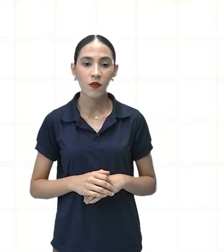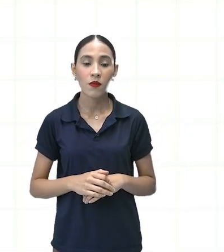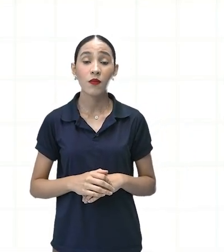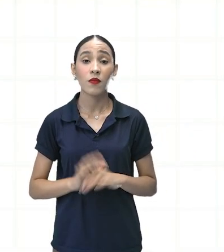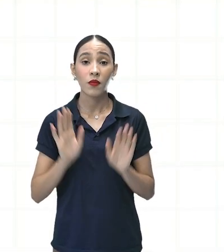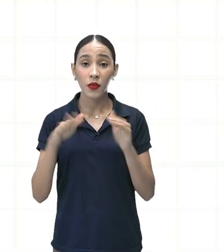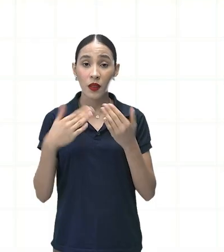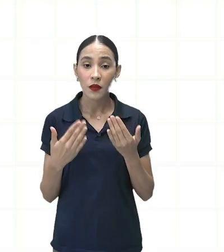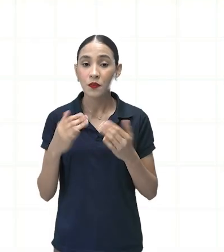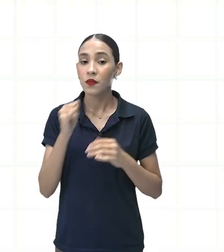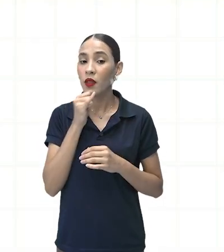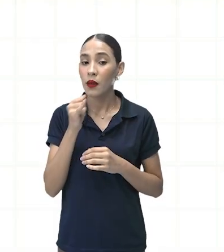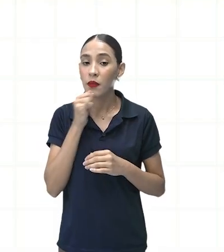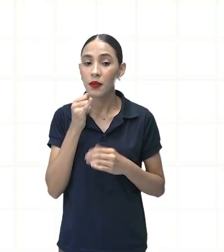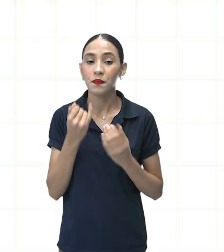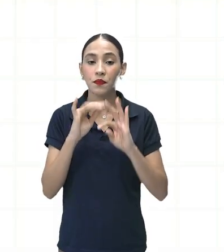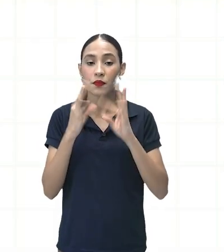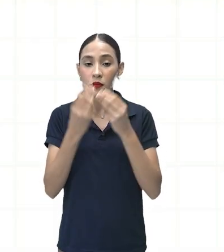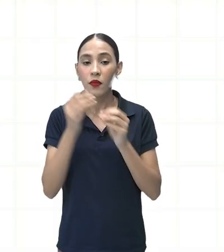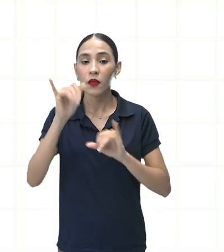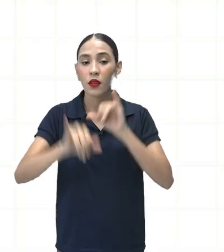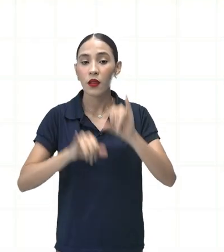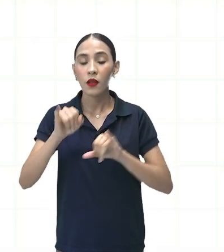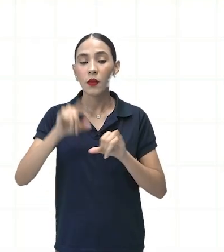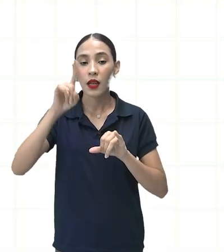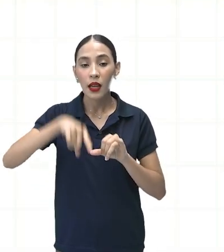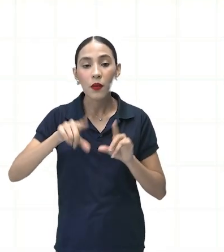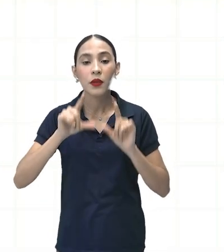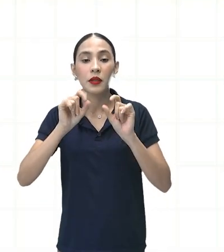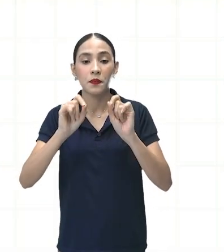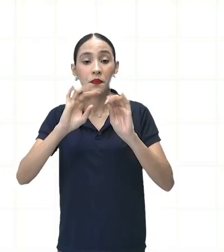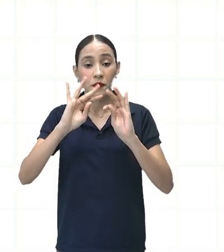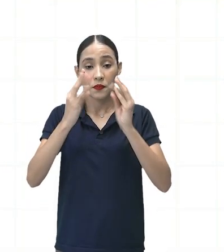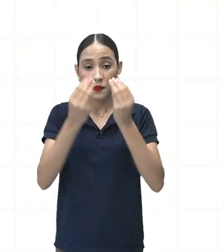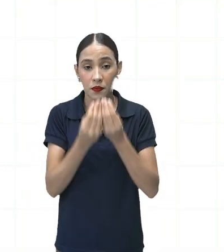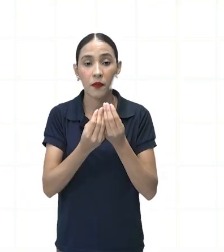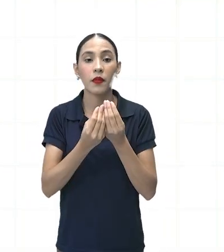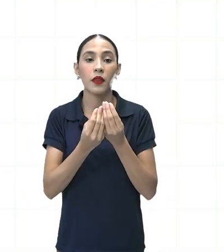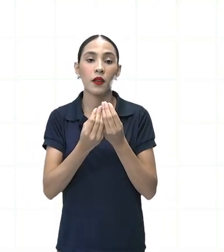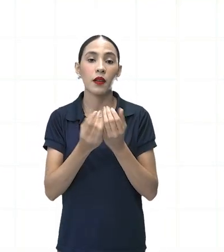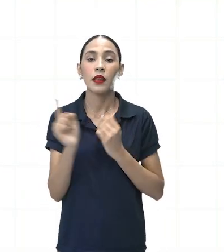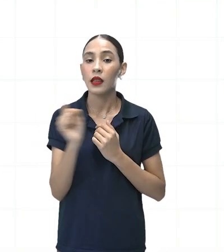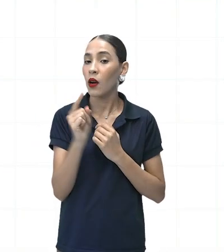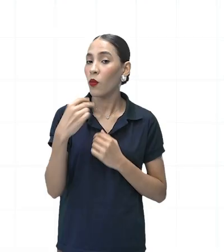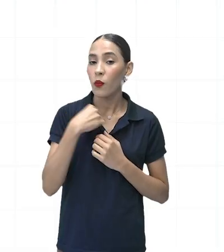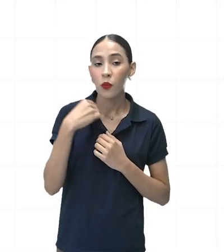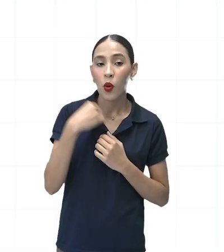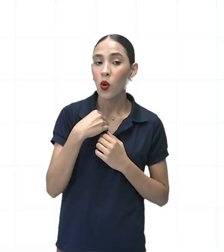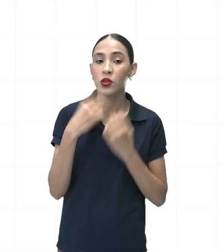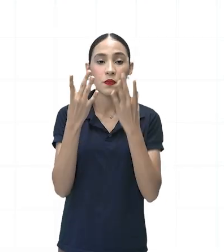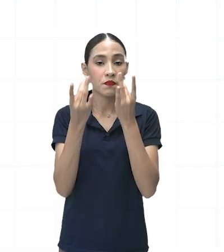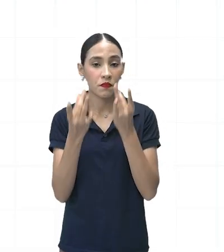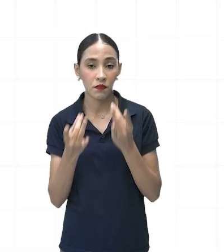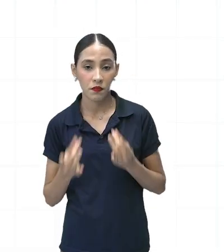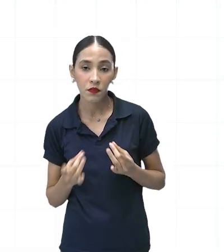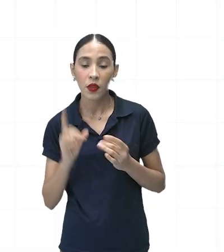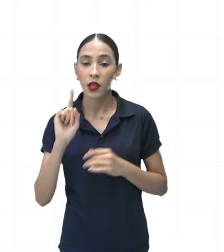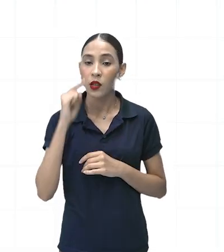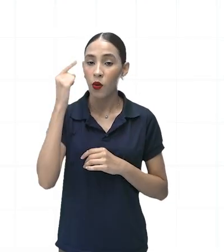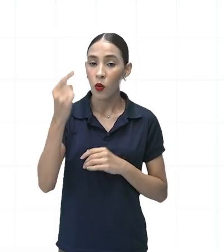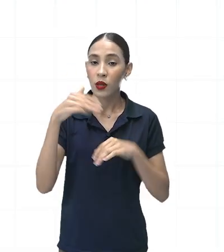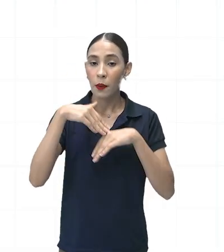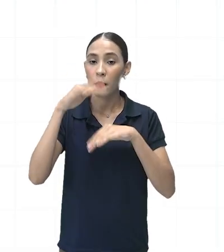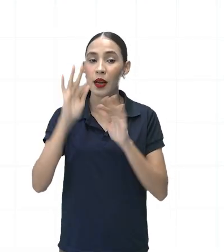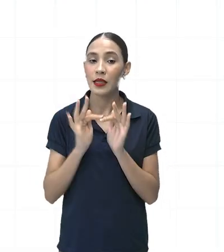E assim, um elemento químico ele é uma substância que não pode ser decomposta em